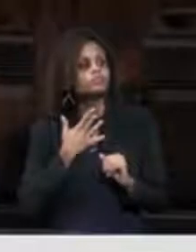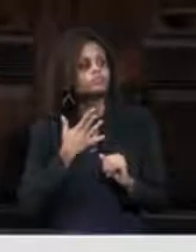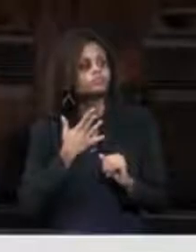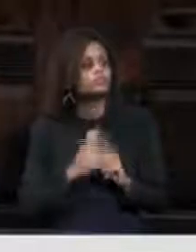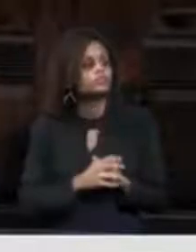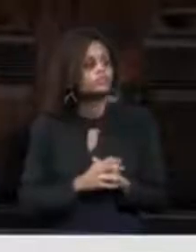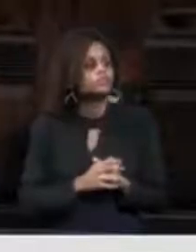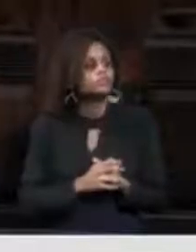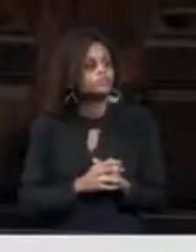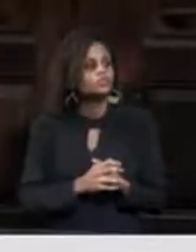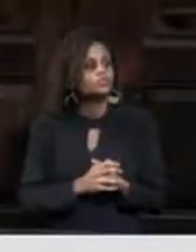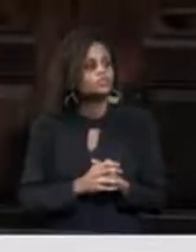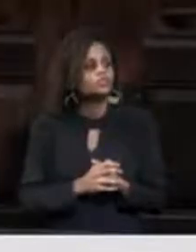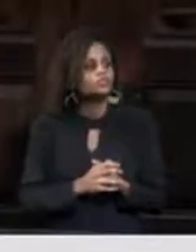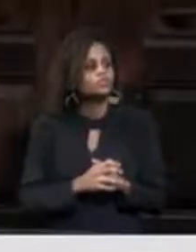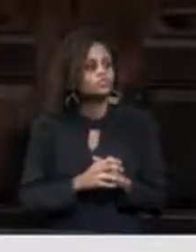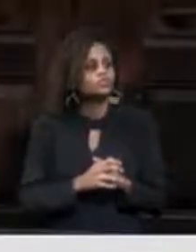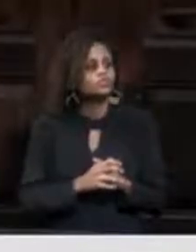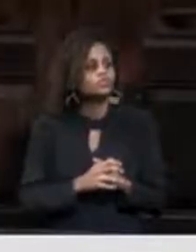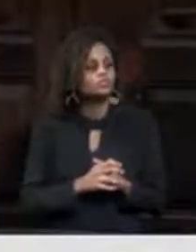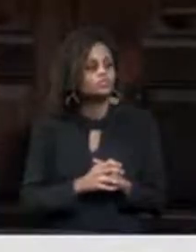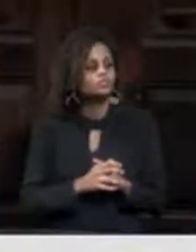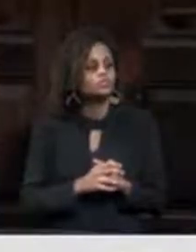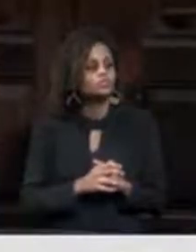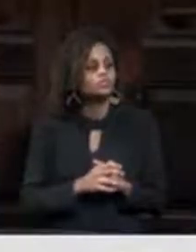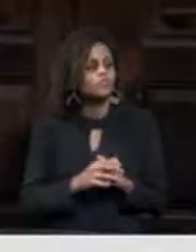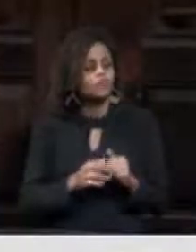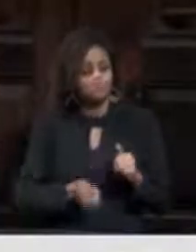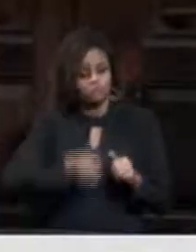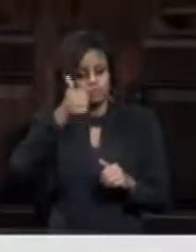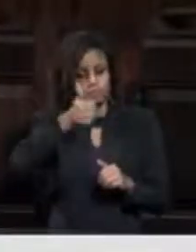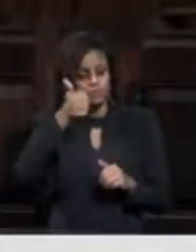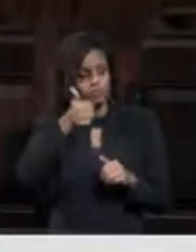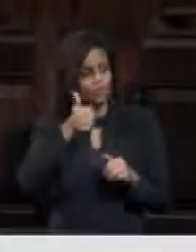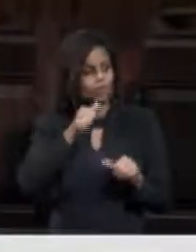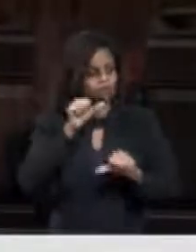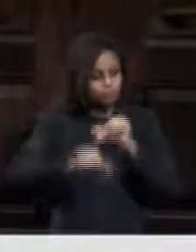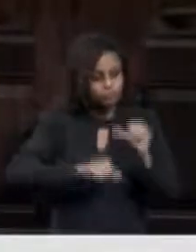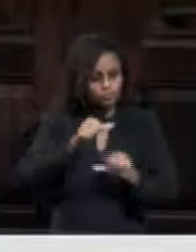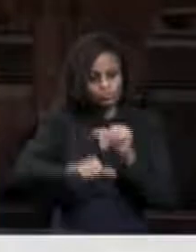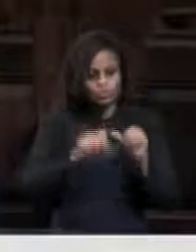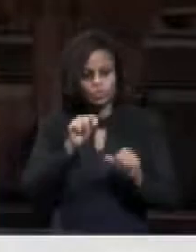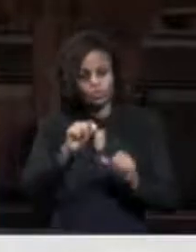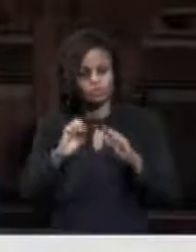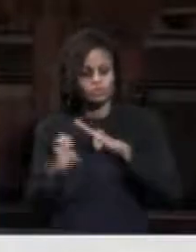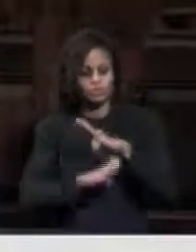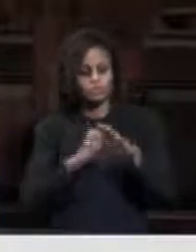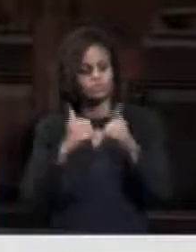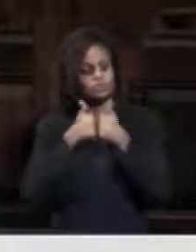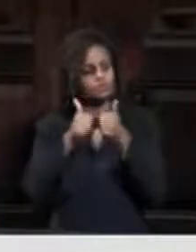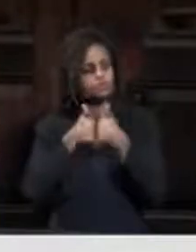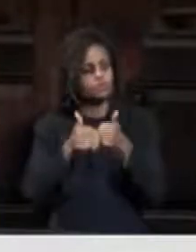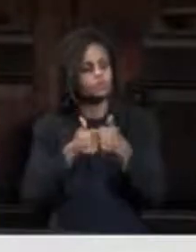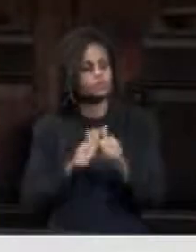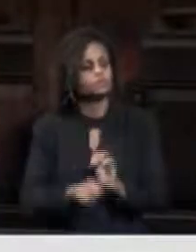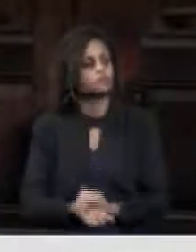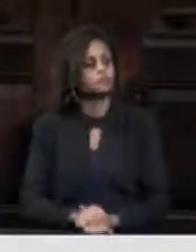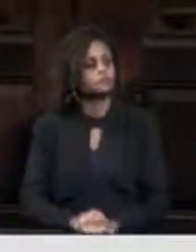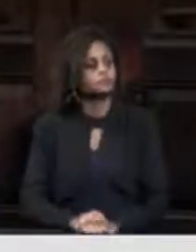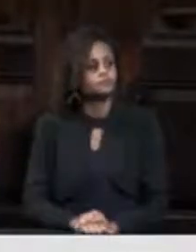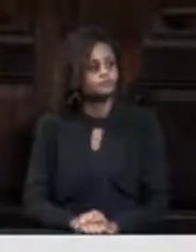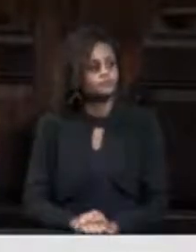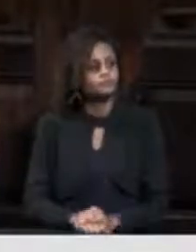e corrigindo o que existe hoje no sistema de transporte do Estado do Rio de Janeiro. E